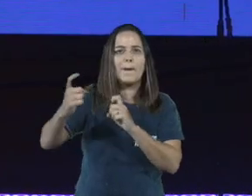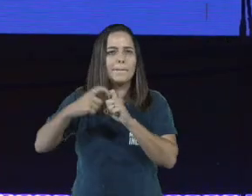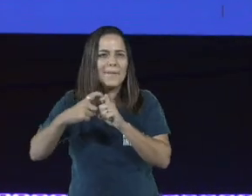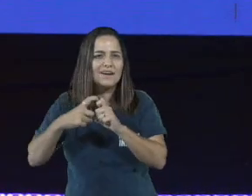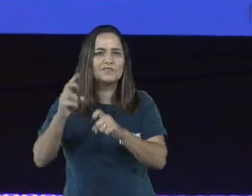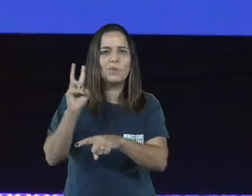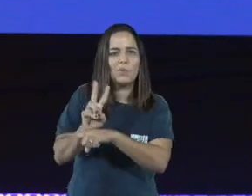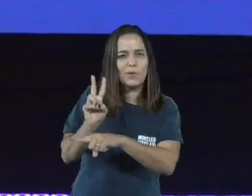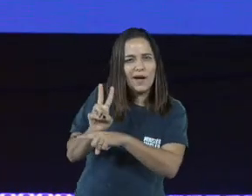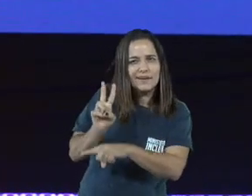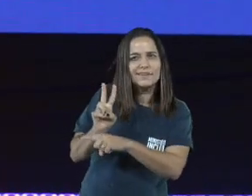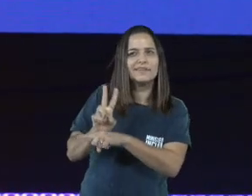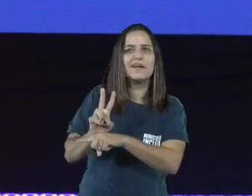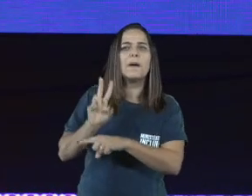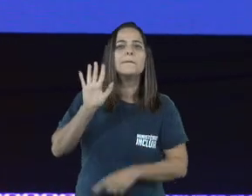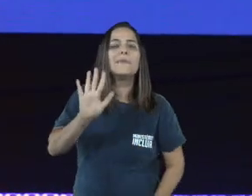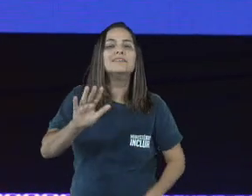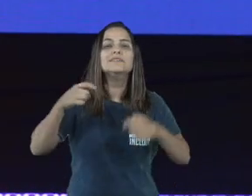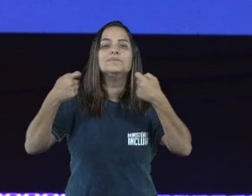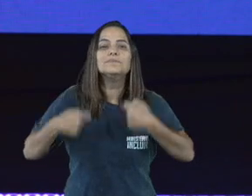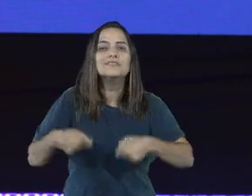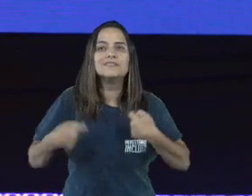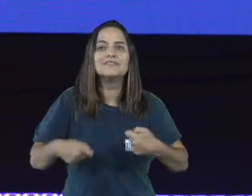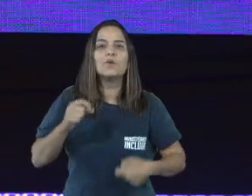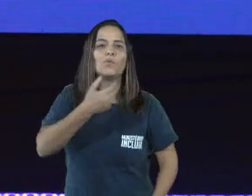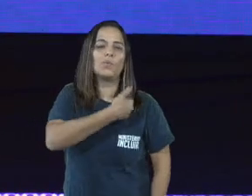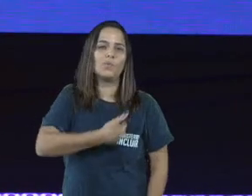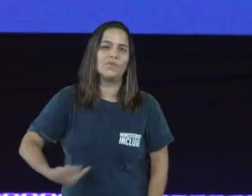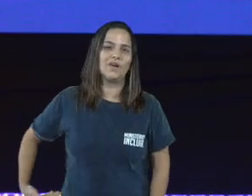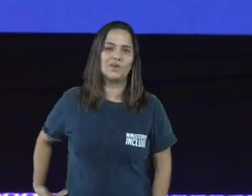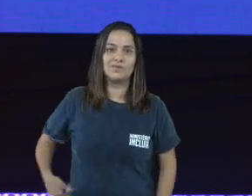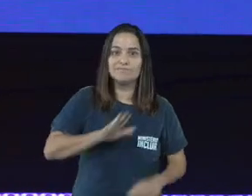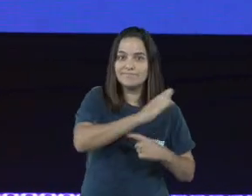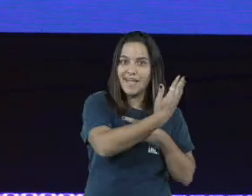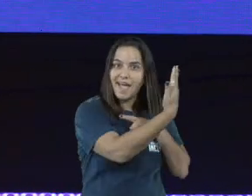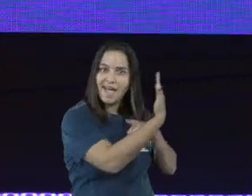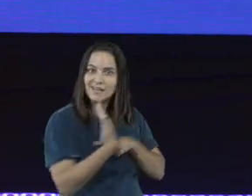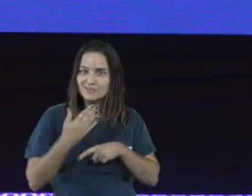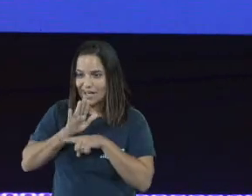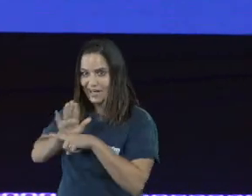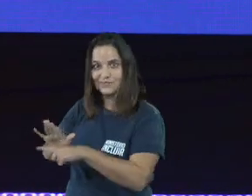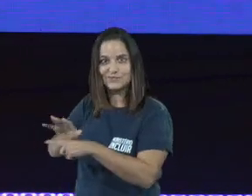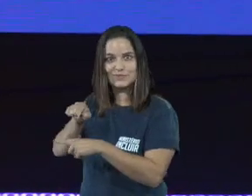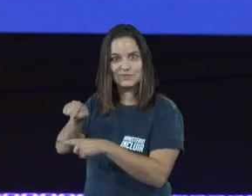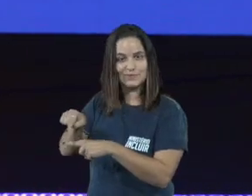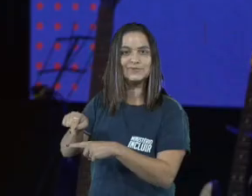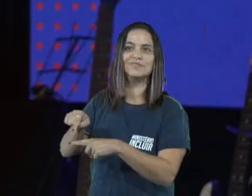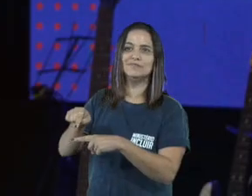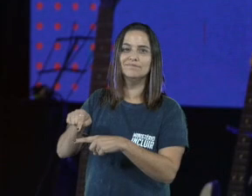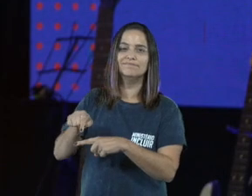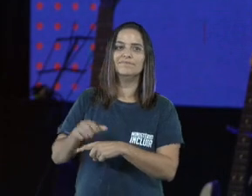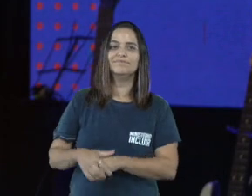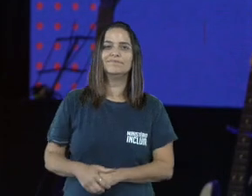e se houver boa vontade no país sequer de construir uma grande nação e se a moralidade voltar e a grande culpa disso